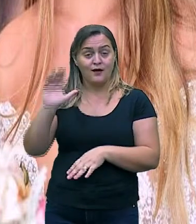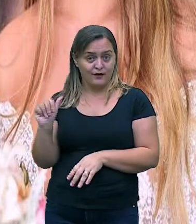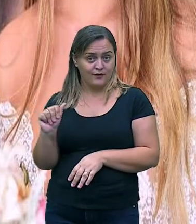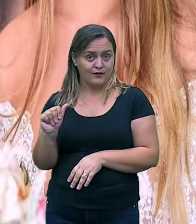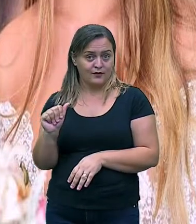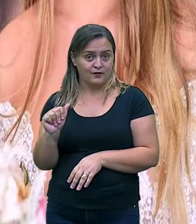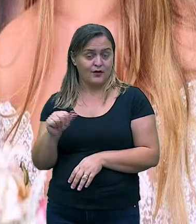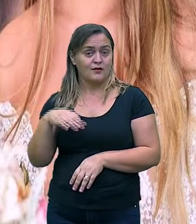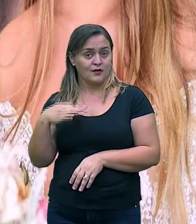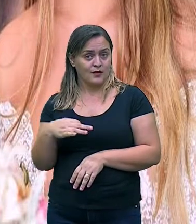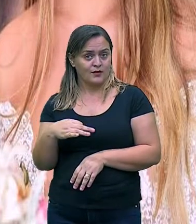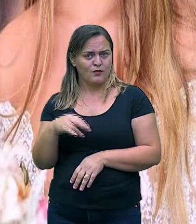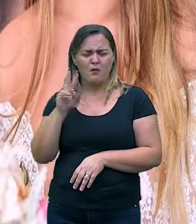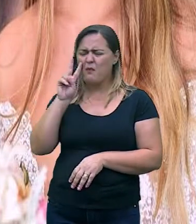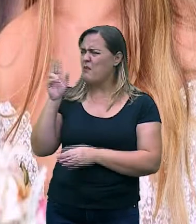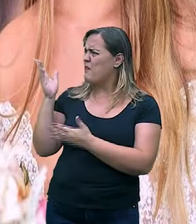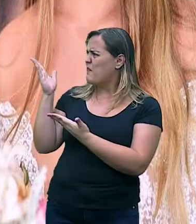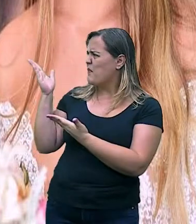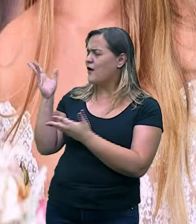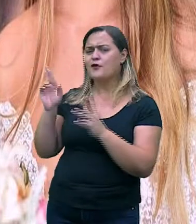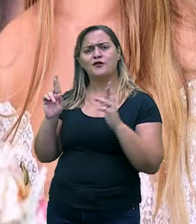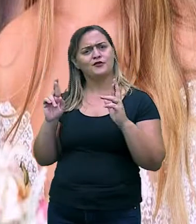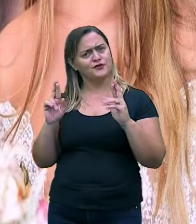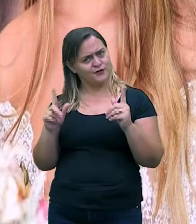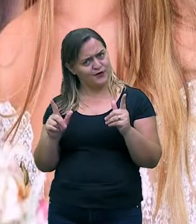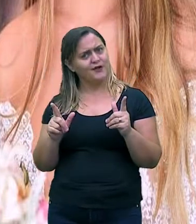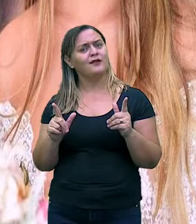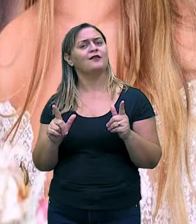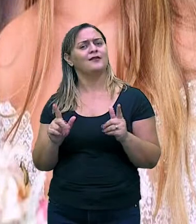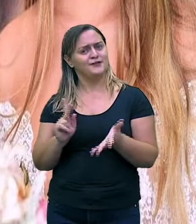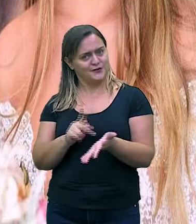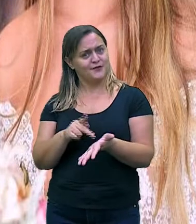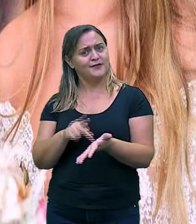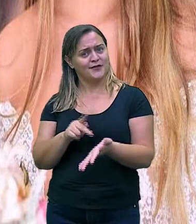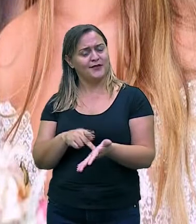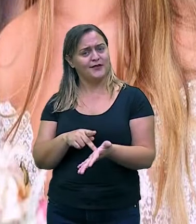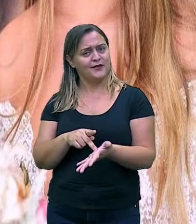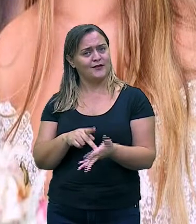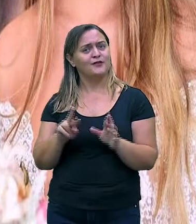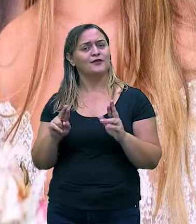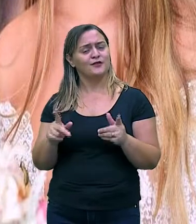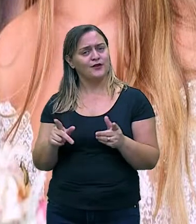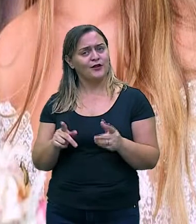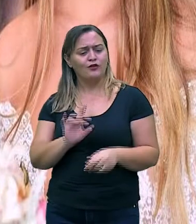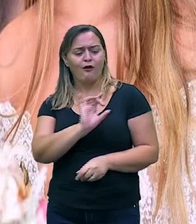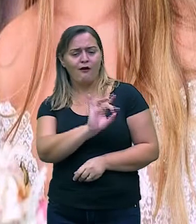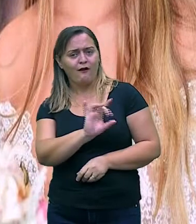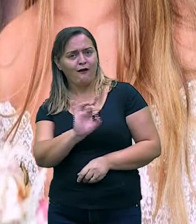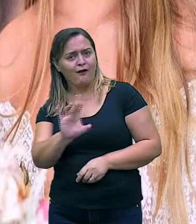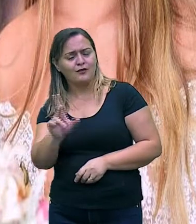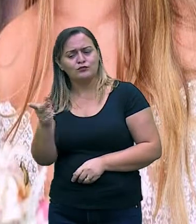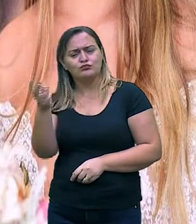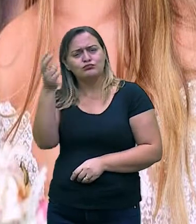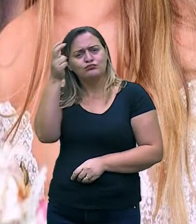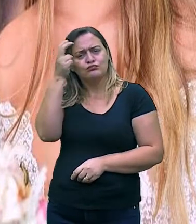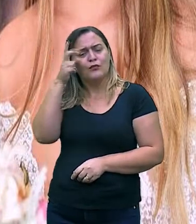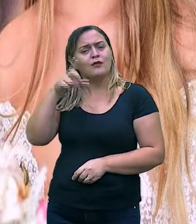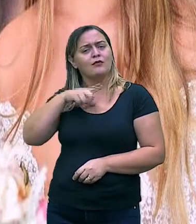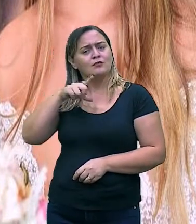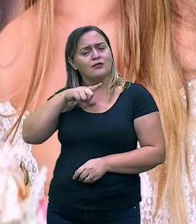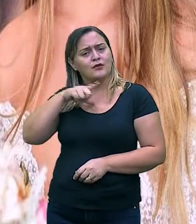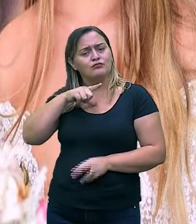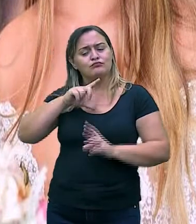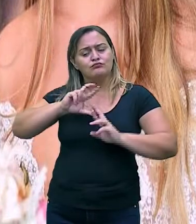Você nota a diferença? Você observa, vê direitinho? Cada cultura ela tem a sua forma de se